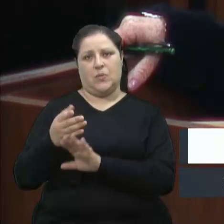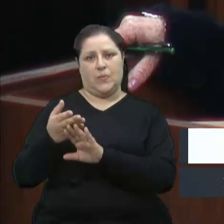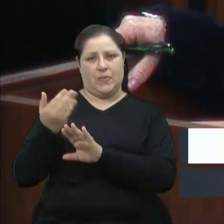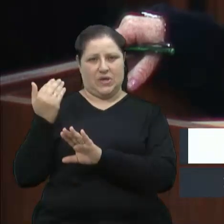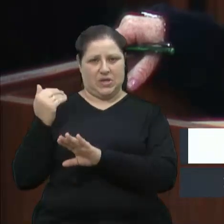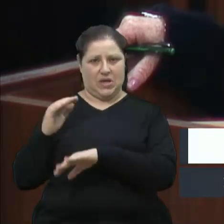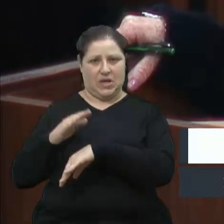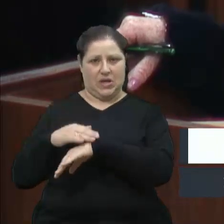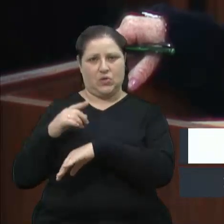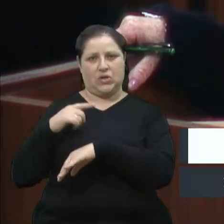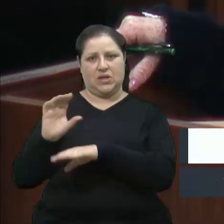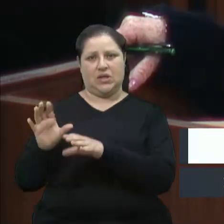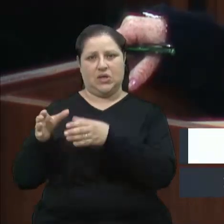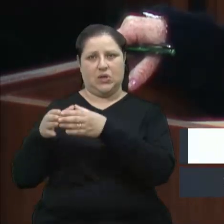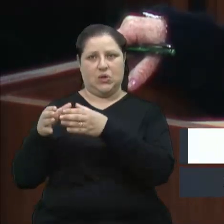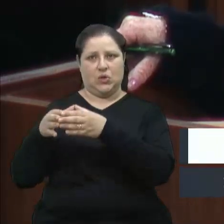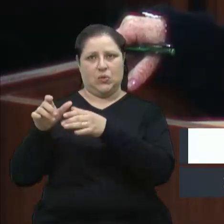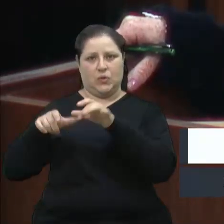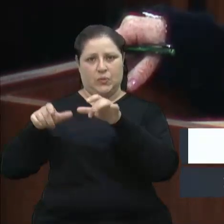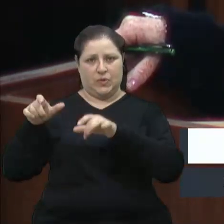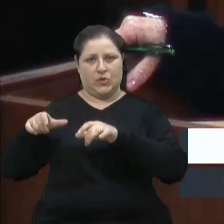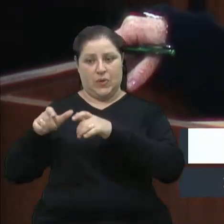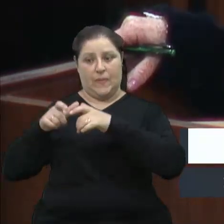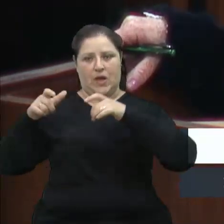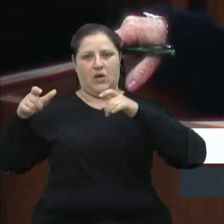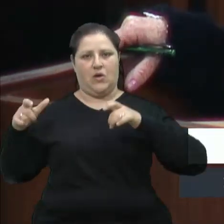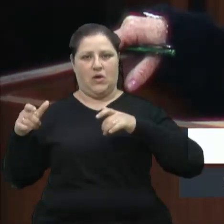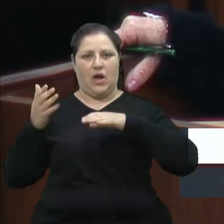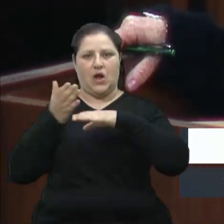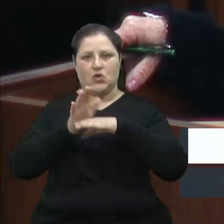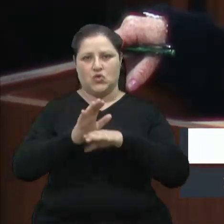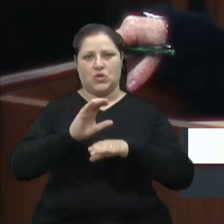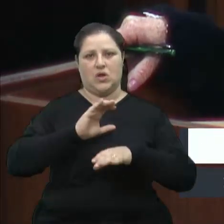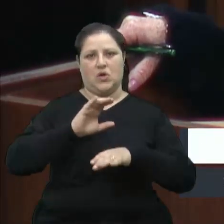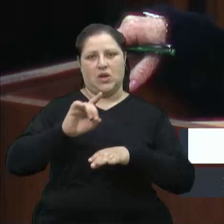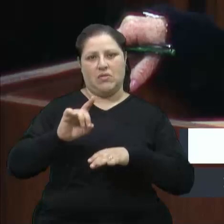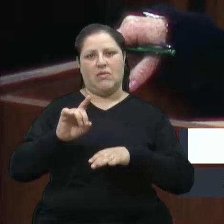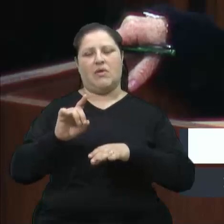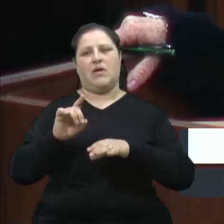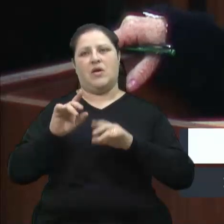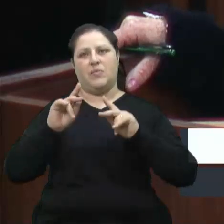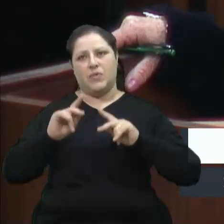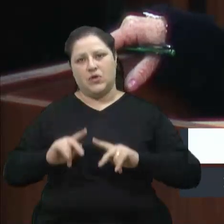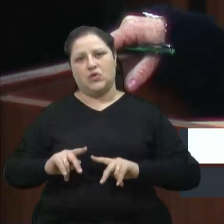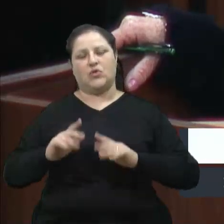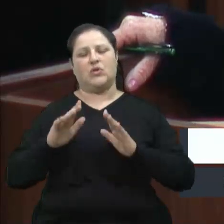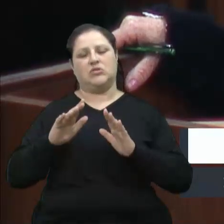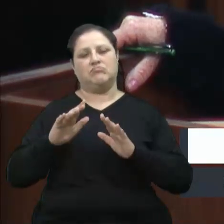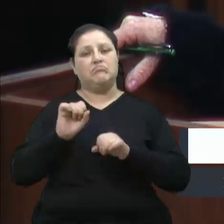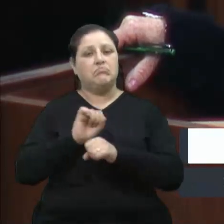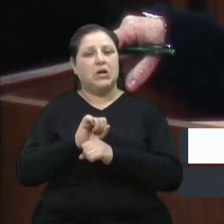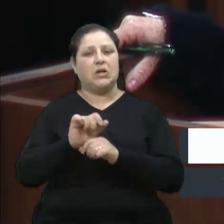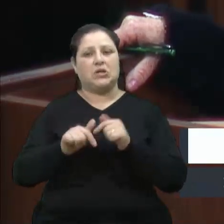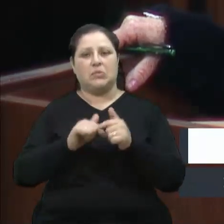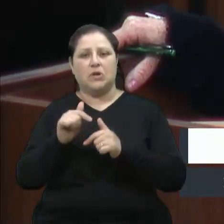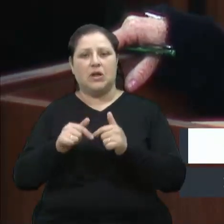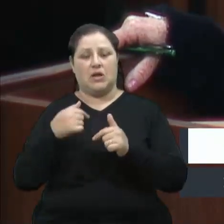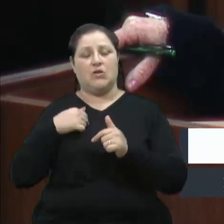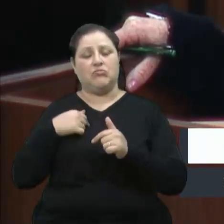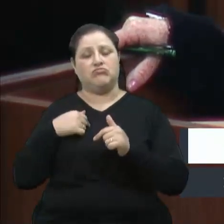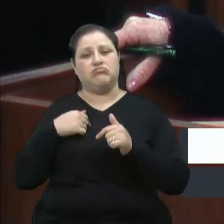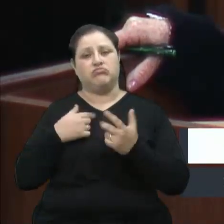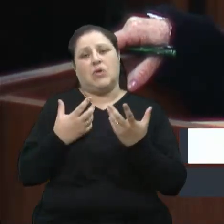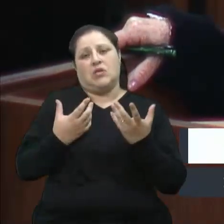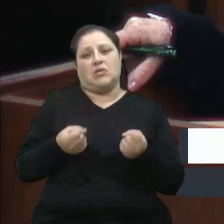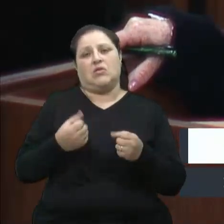a gente tinha um pessoal, uma equipe maior que ajudava a coordenar. O pessoal foi largando e eu estou assumindo a bronca